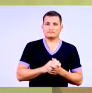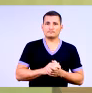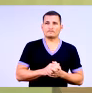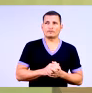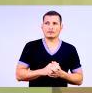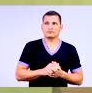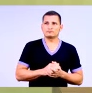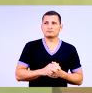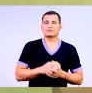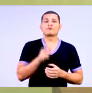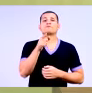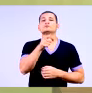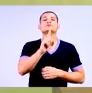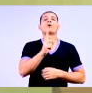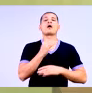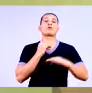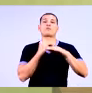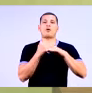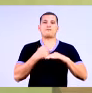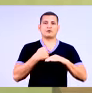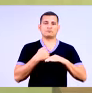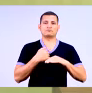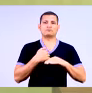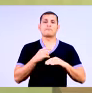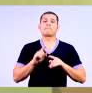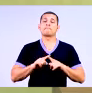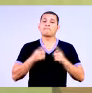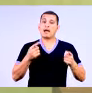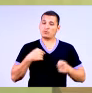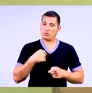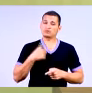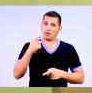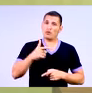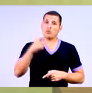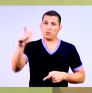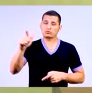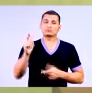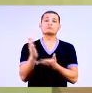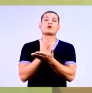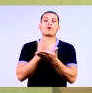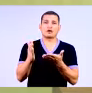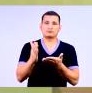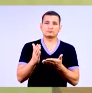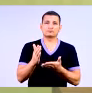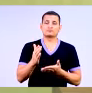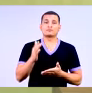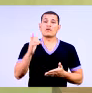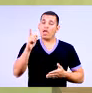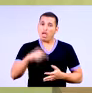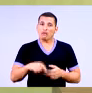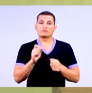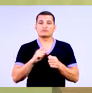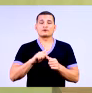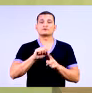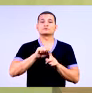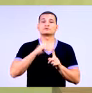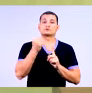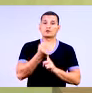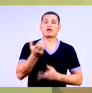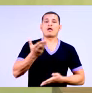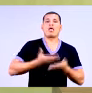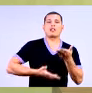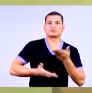pessoa, você não é igual a mim, mas nós somos o outro de alguém. Né? É isso que faz a sociedade, as relações